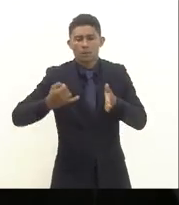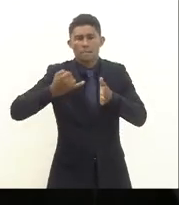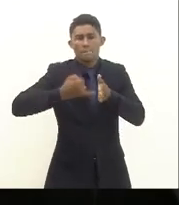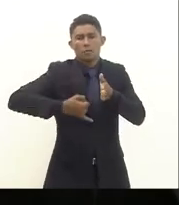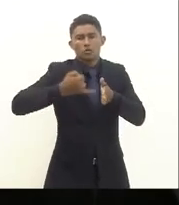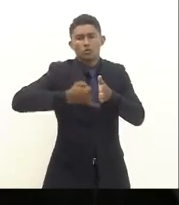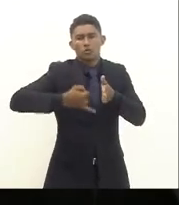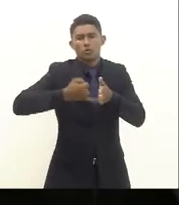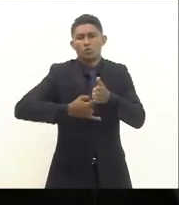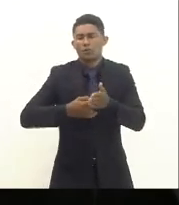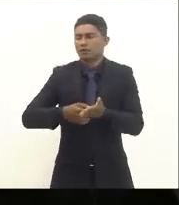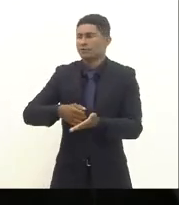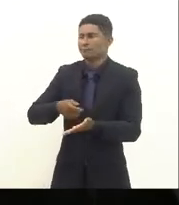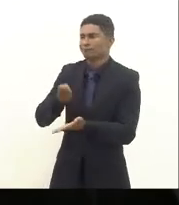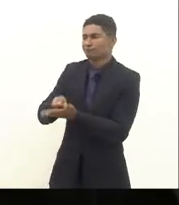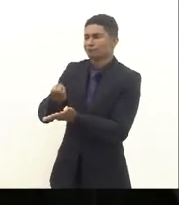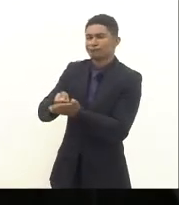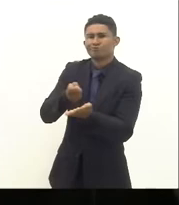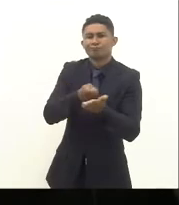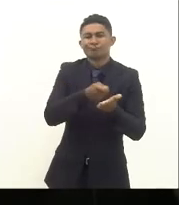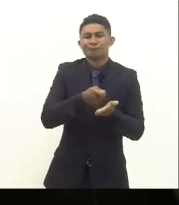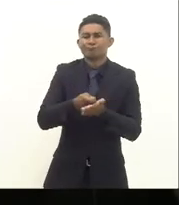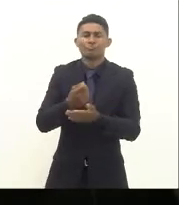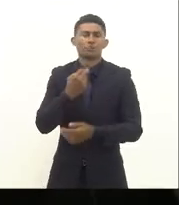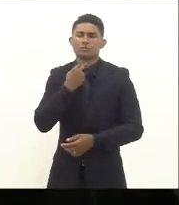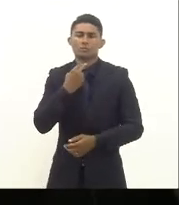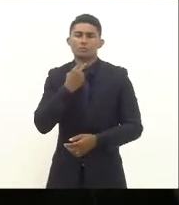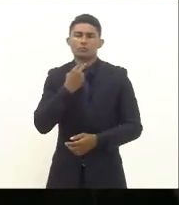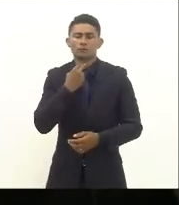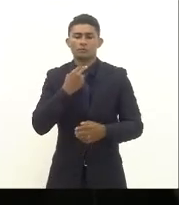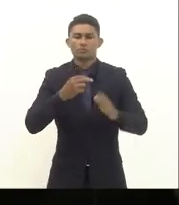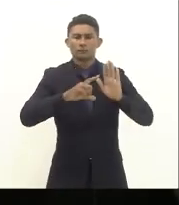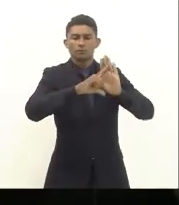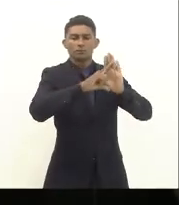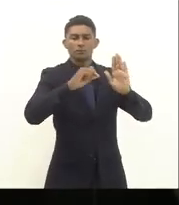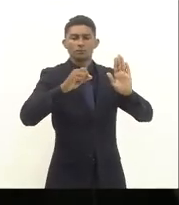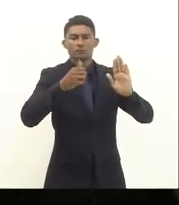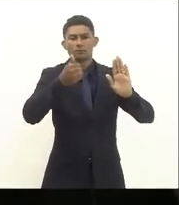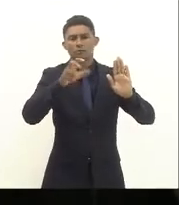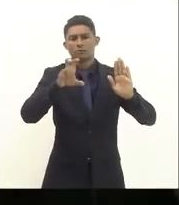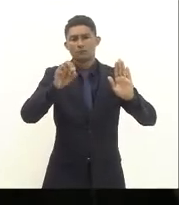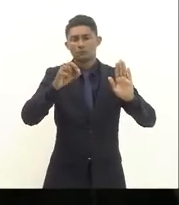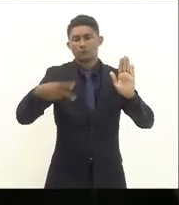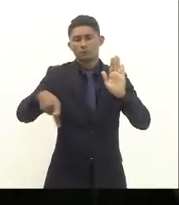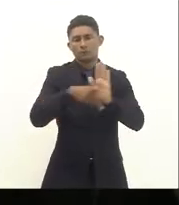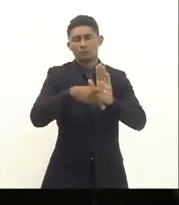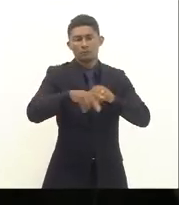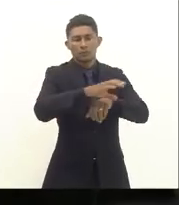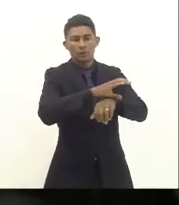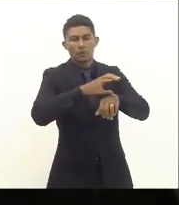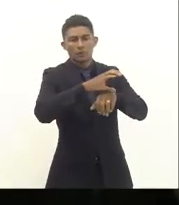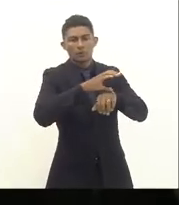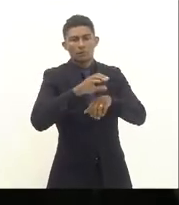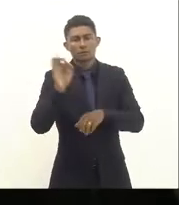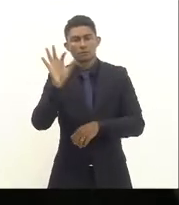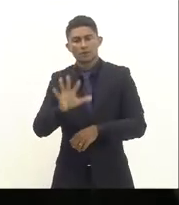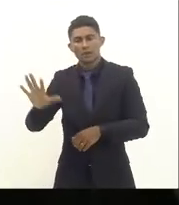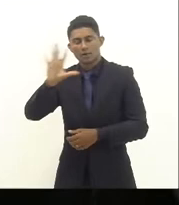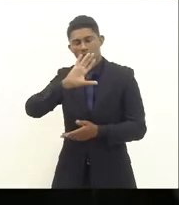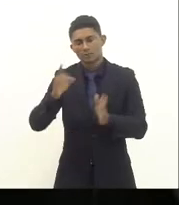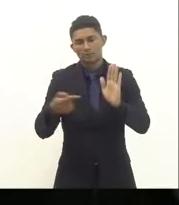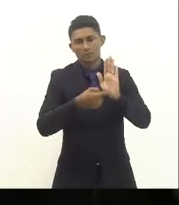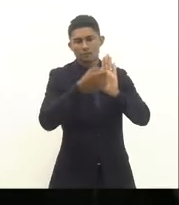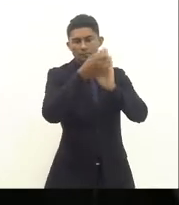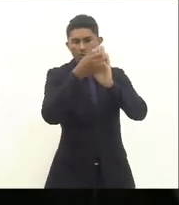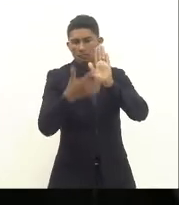poderia ser cobrado e o artigo 150 da Constituição Federal diz assim sem